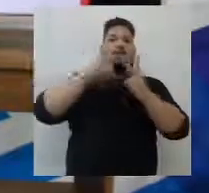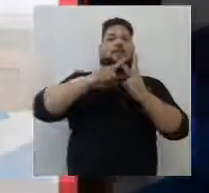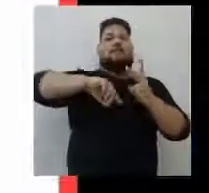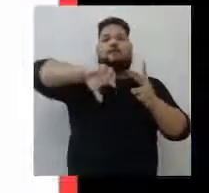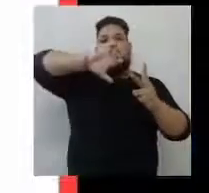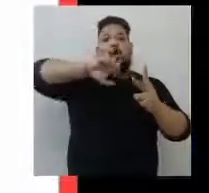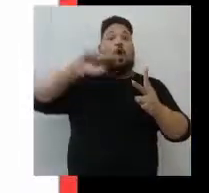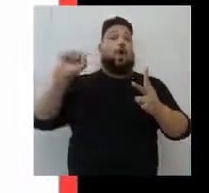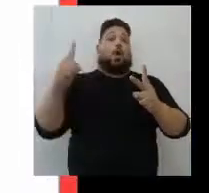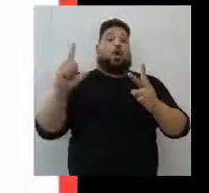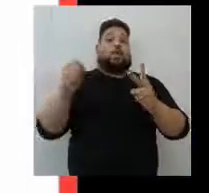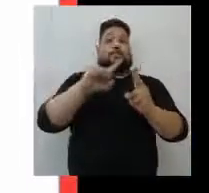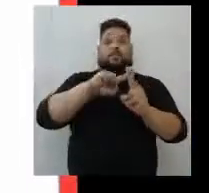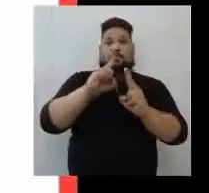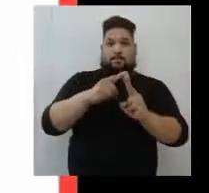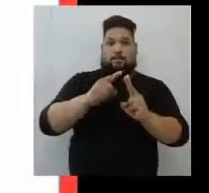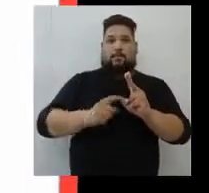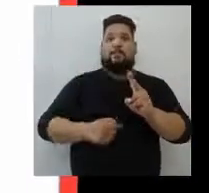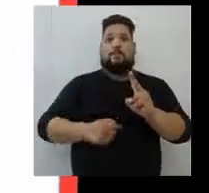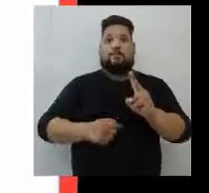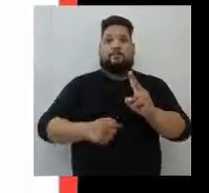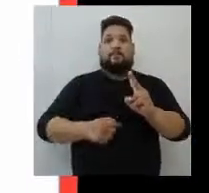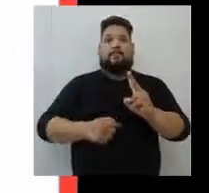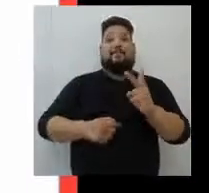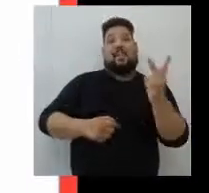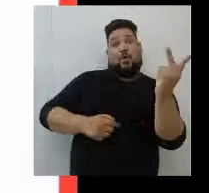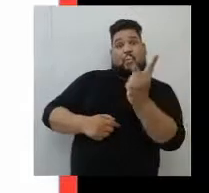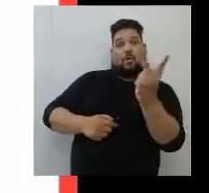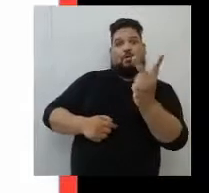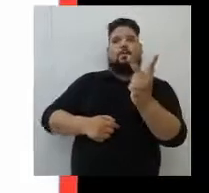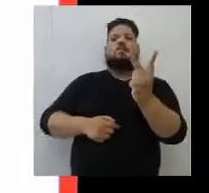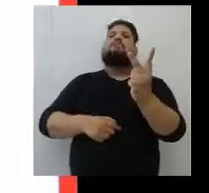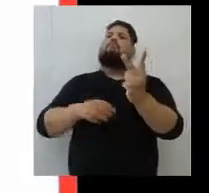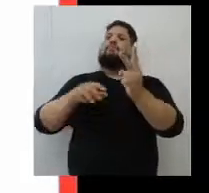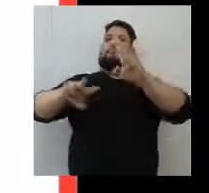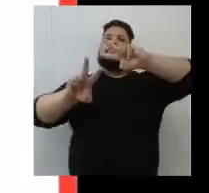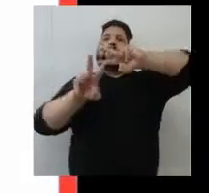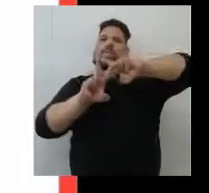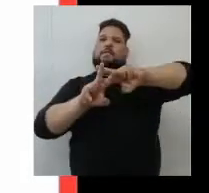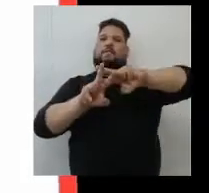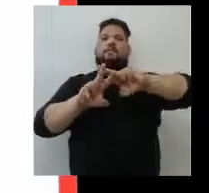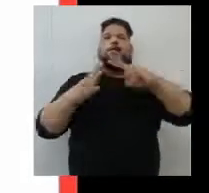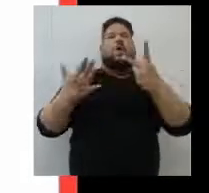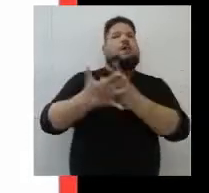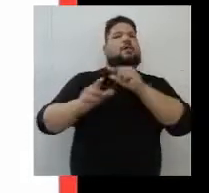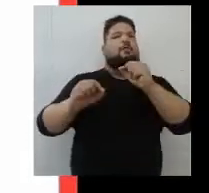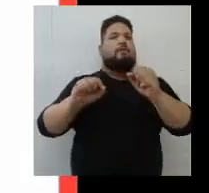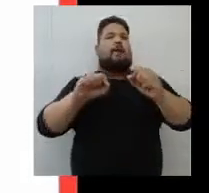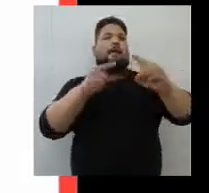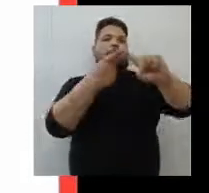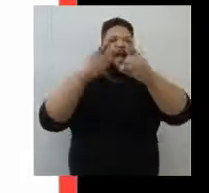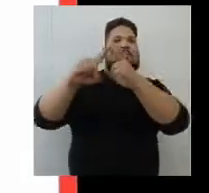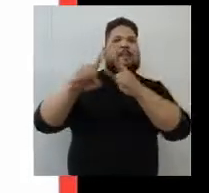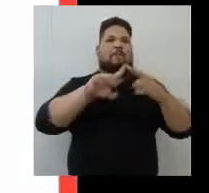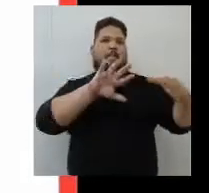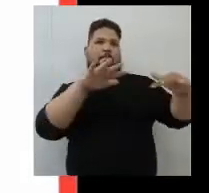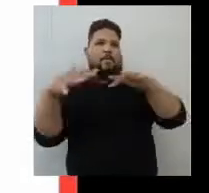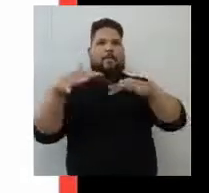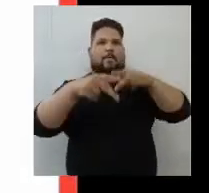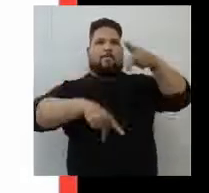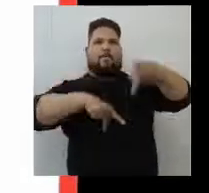Outra coisa importante é que, presos esses homens, começa um movimento popular de